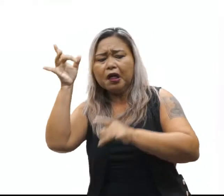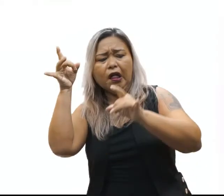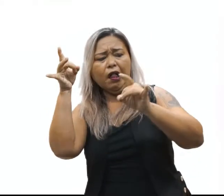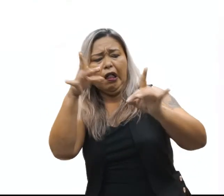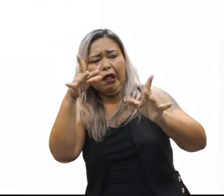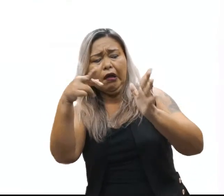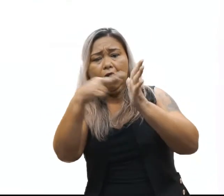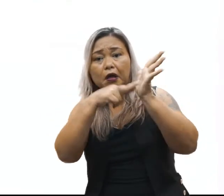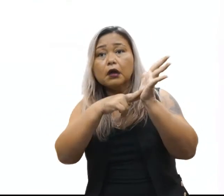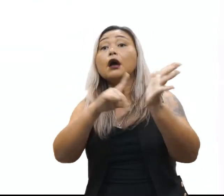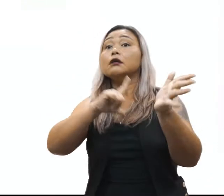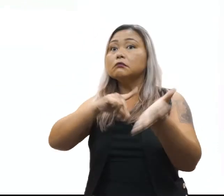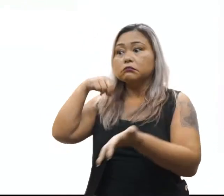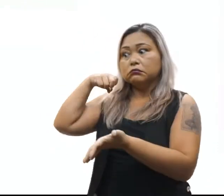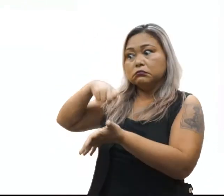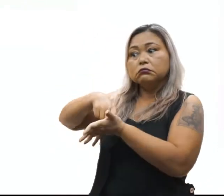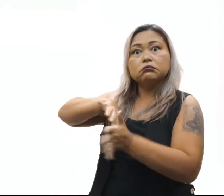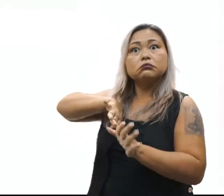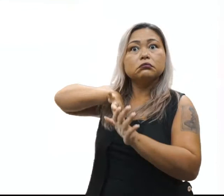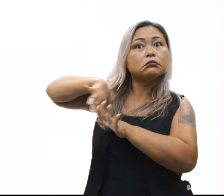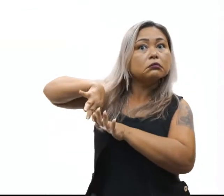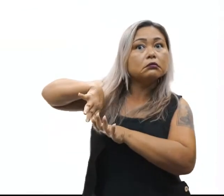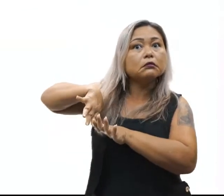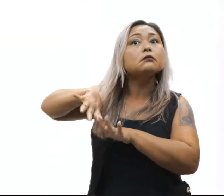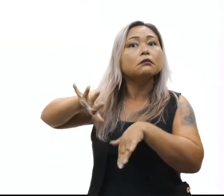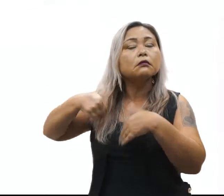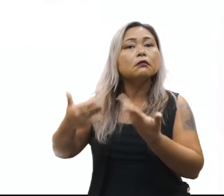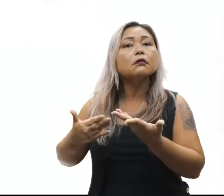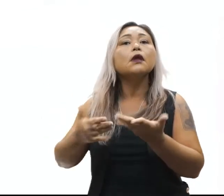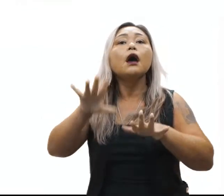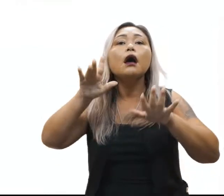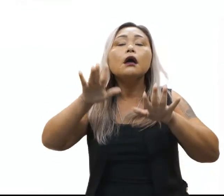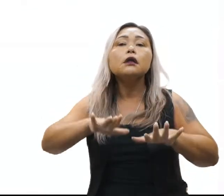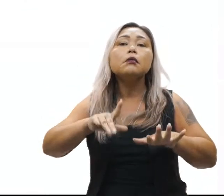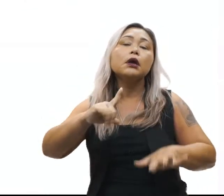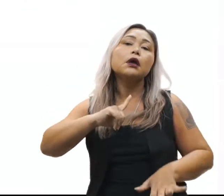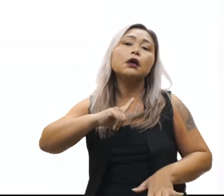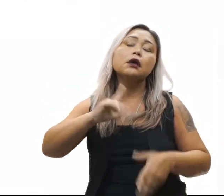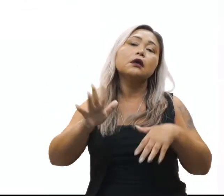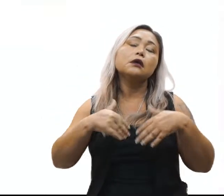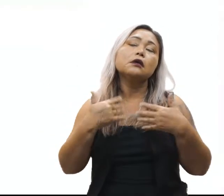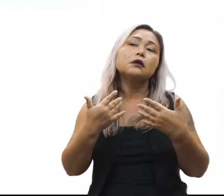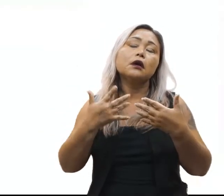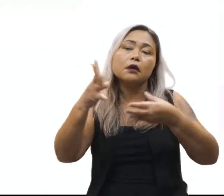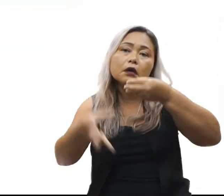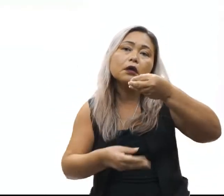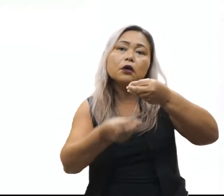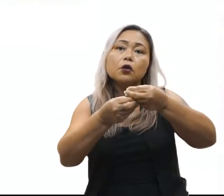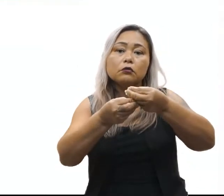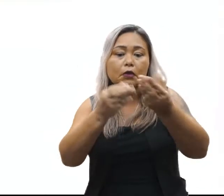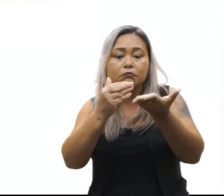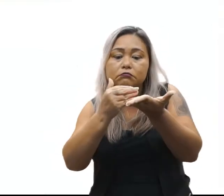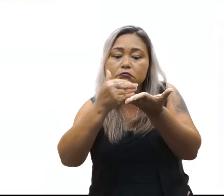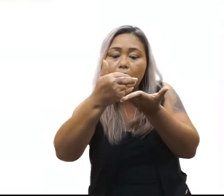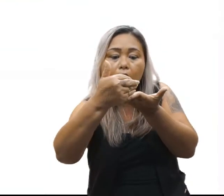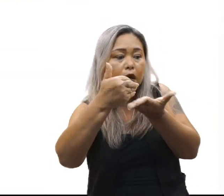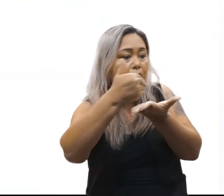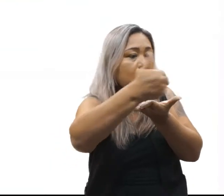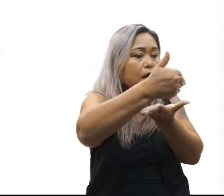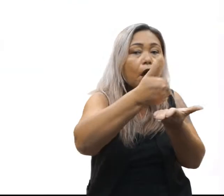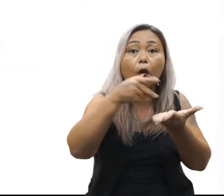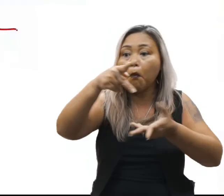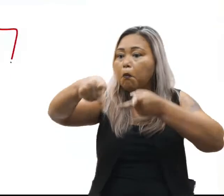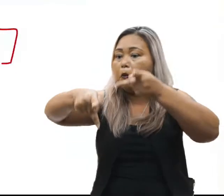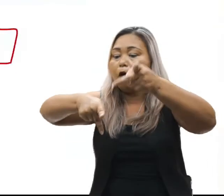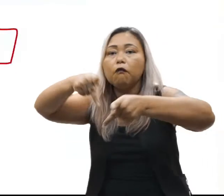punidos de alguma maneira, né? Também traziam a divisão entre os povos. Então, a gente tem